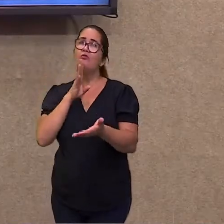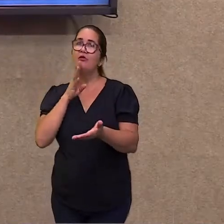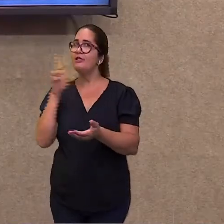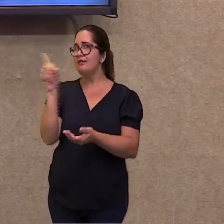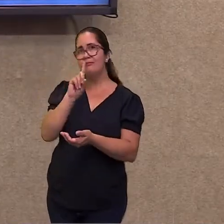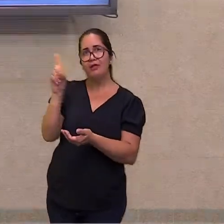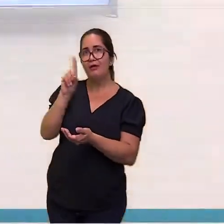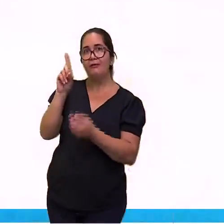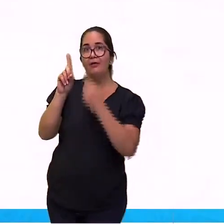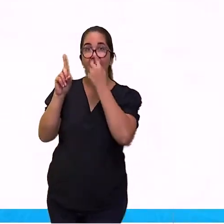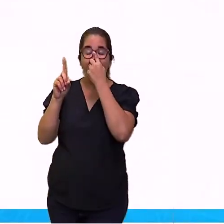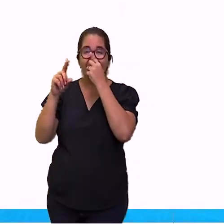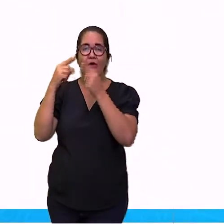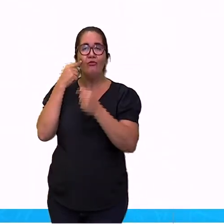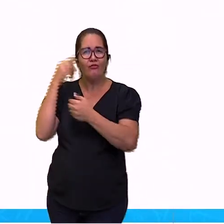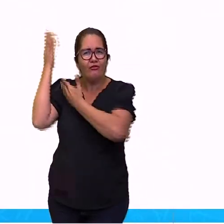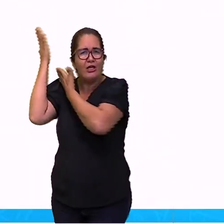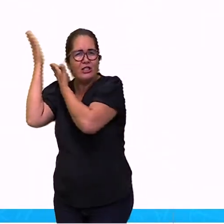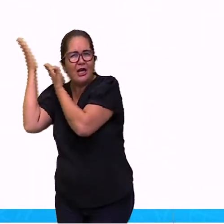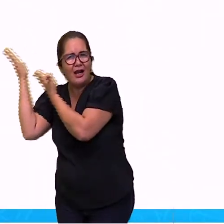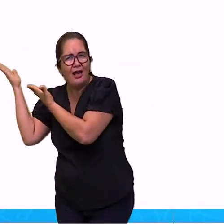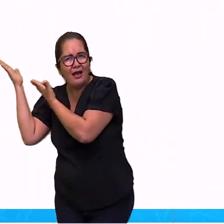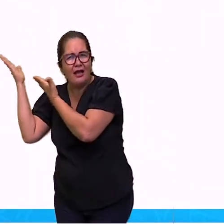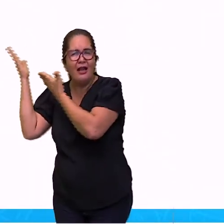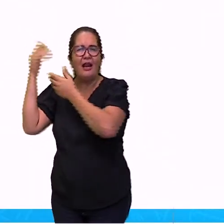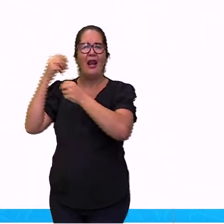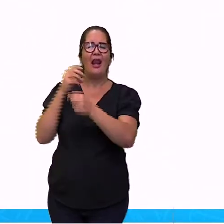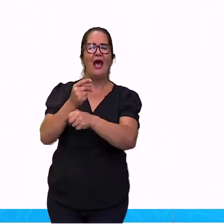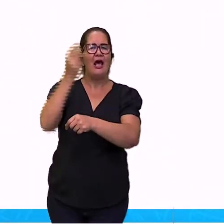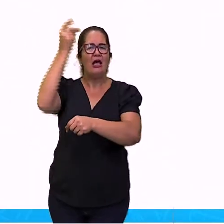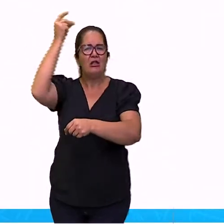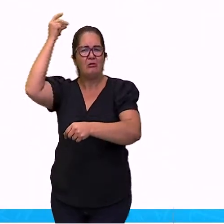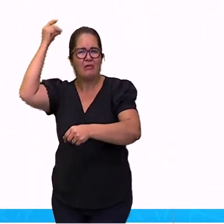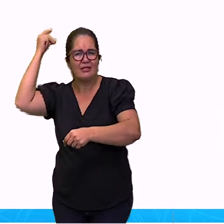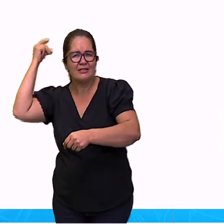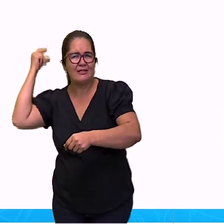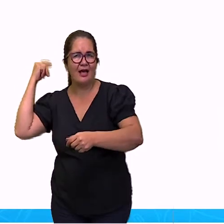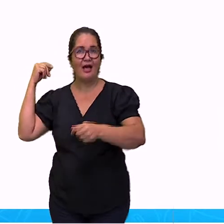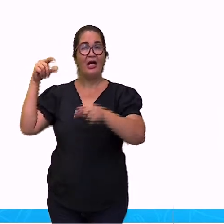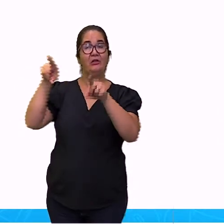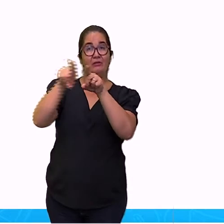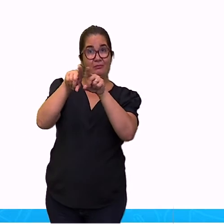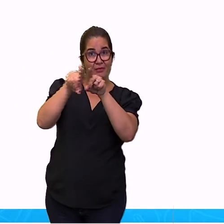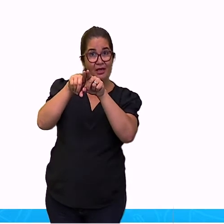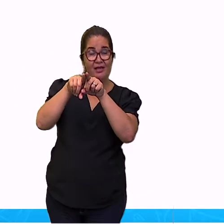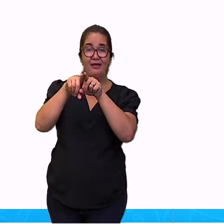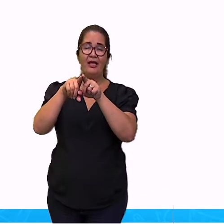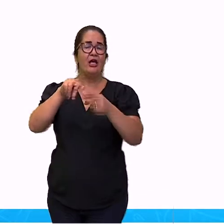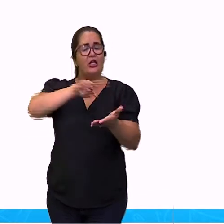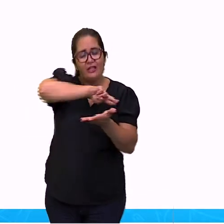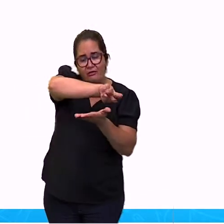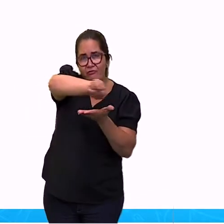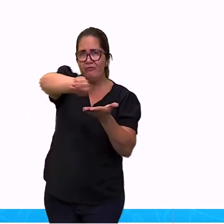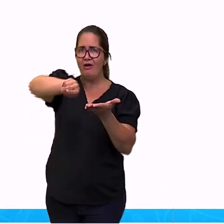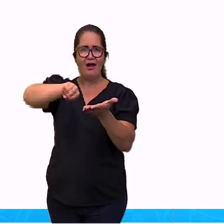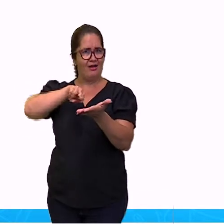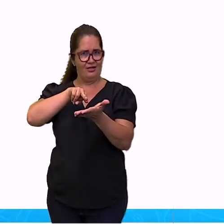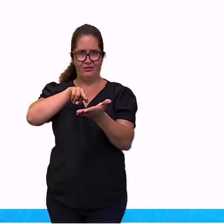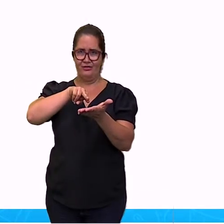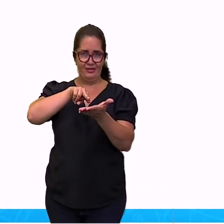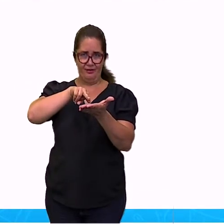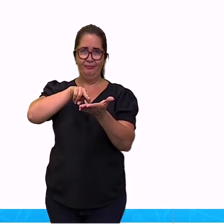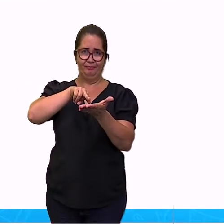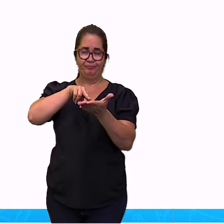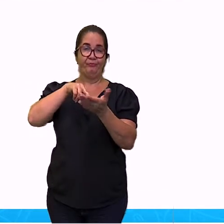milenares, a dança primitiva, dança contemporânea, dança clássica e dança indígena. Mas vamos conhecer, antes